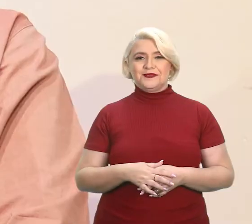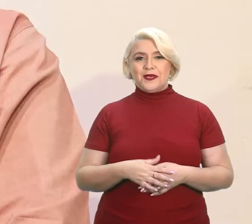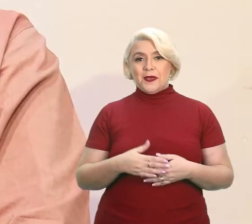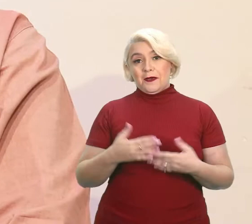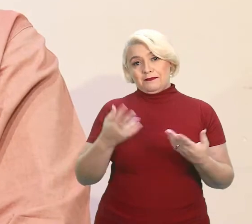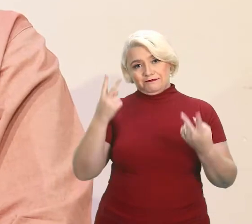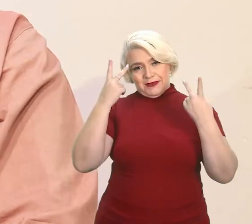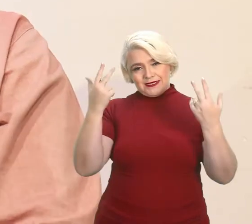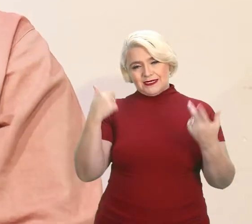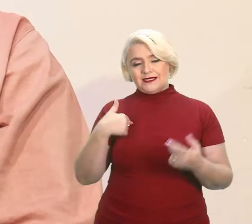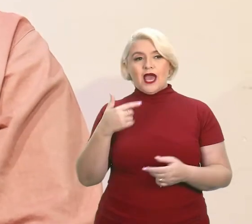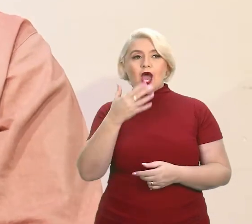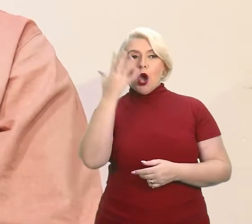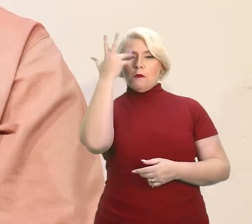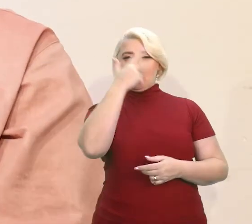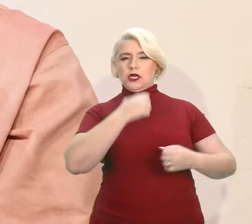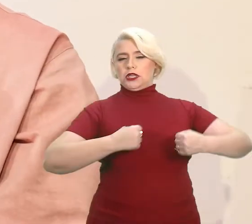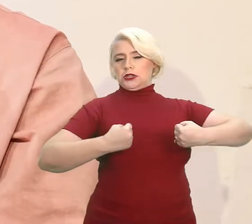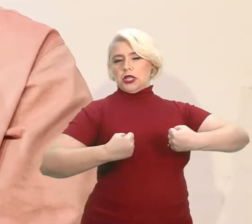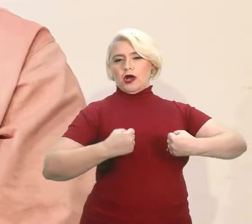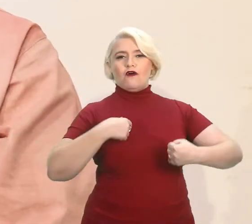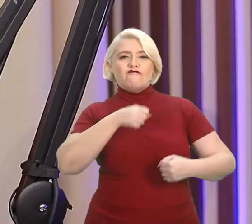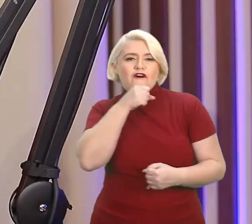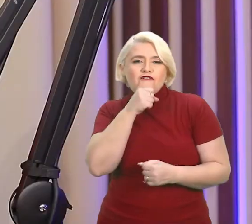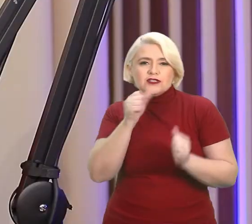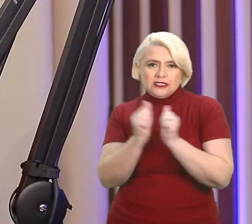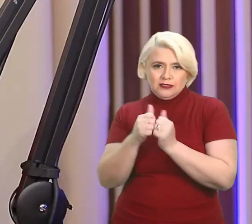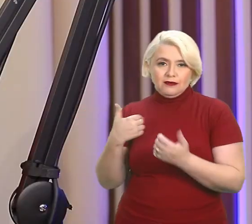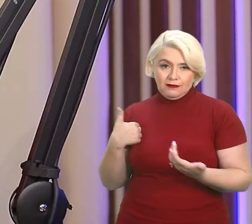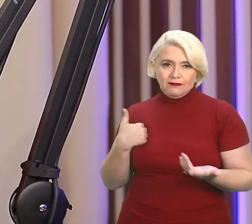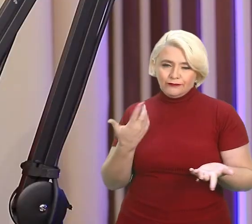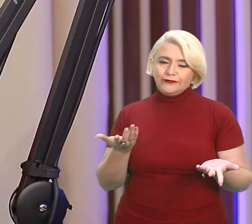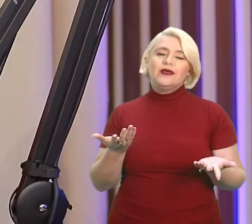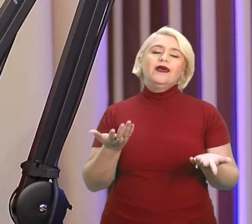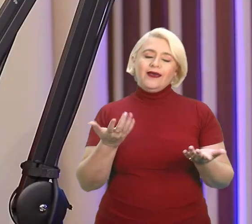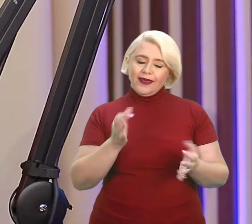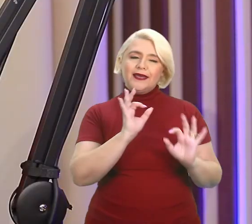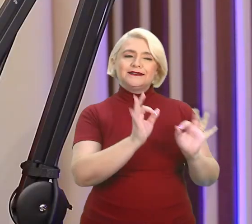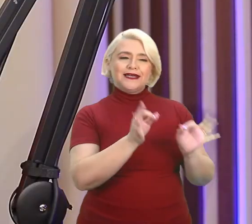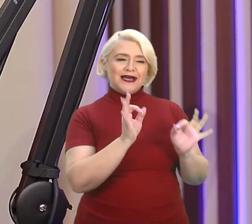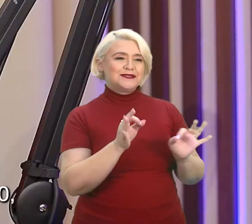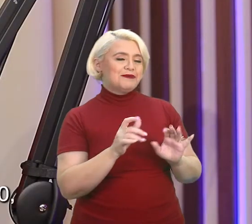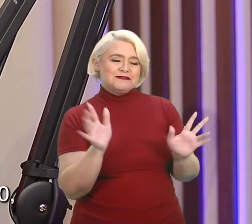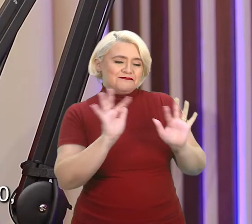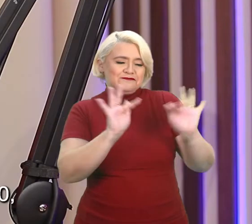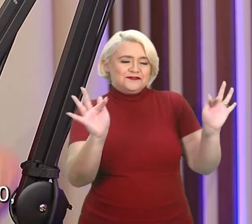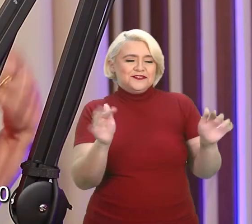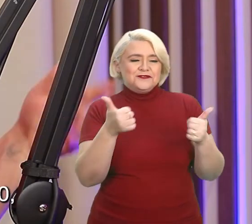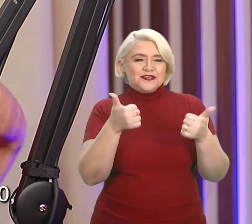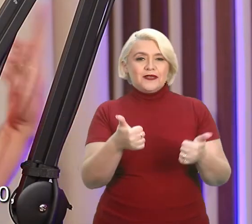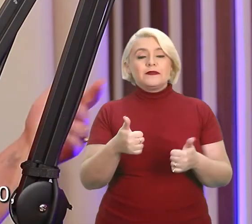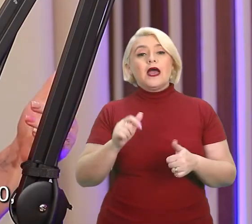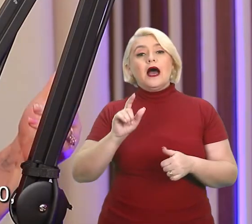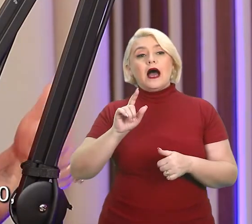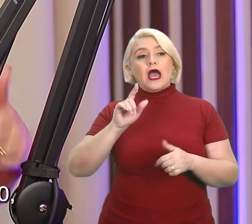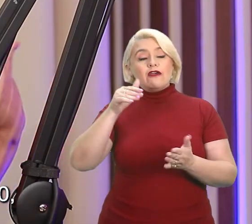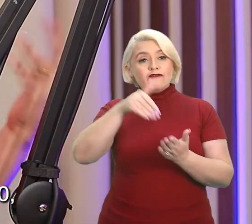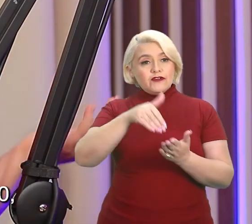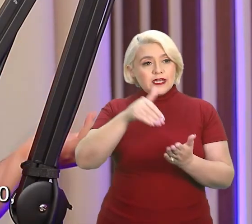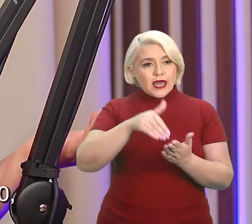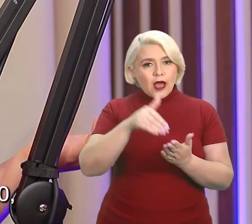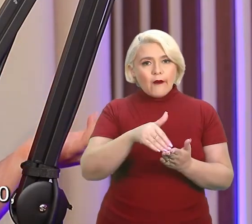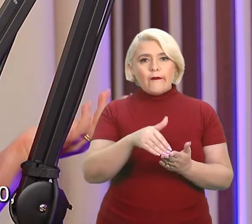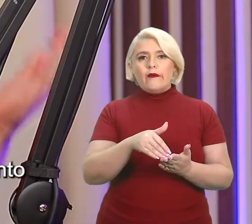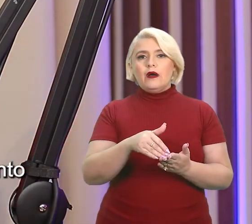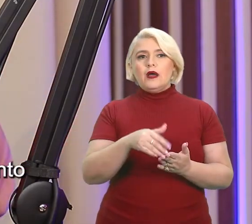O bonitão e a famosinha. Exato. E aí, terminou, todo mundo pedindo mais música. A live